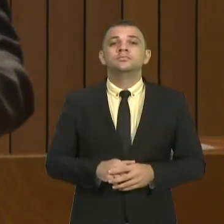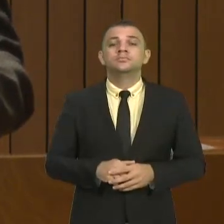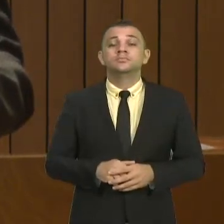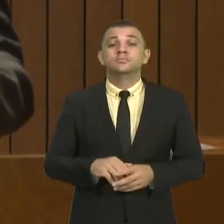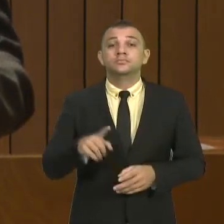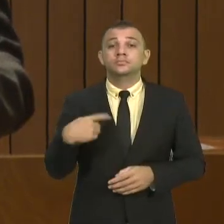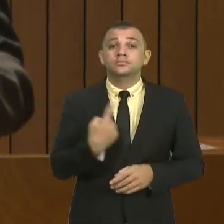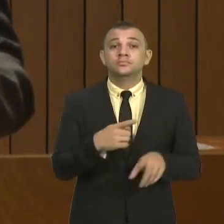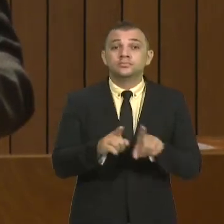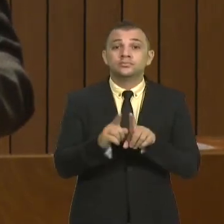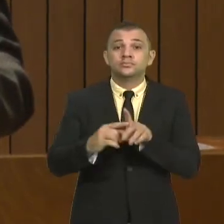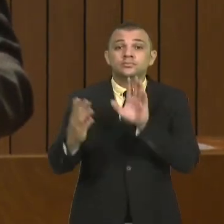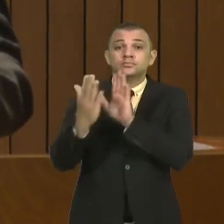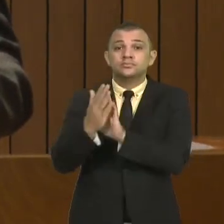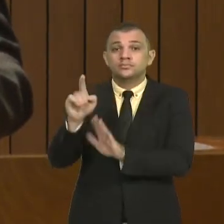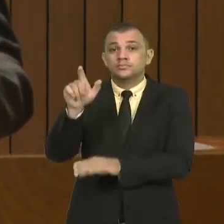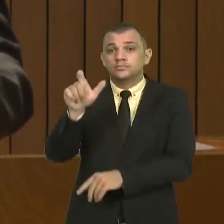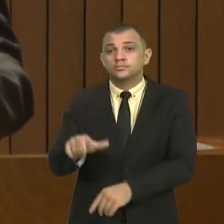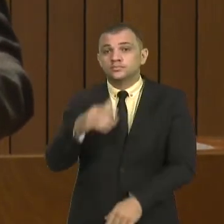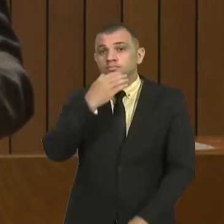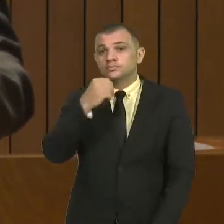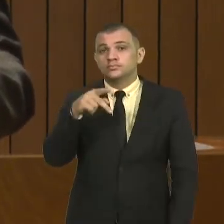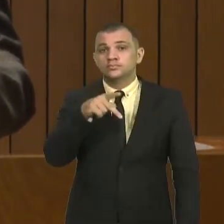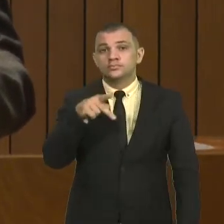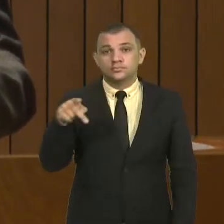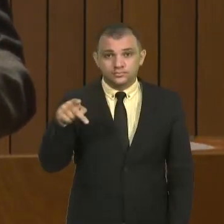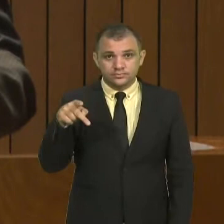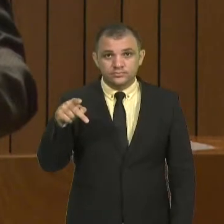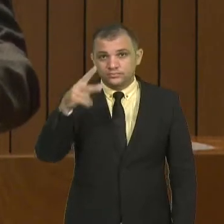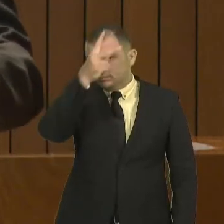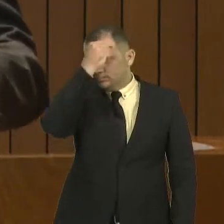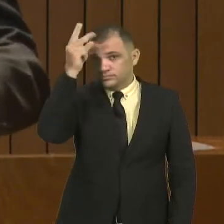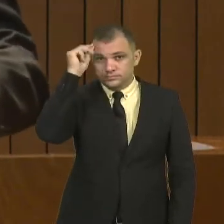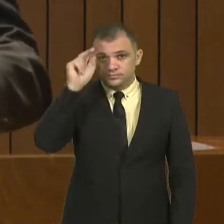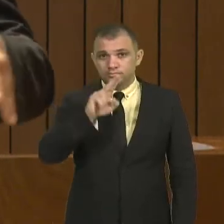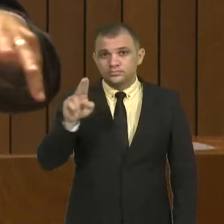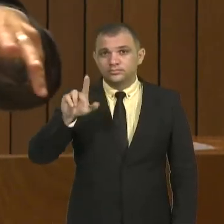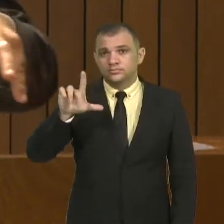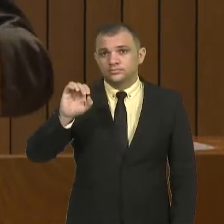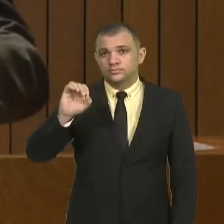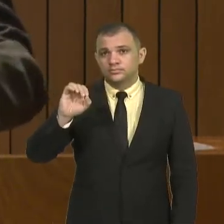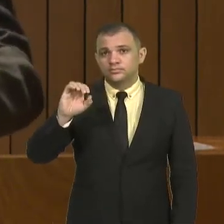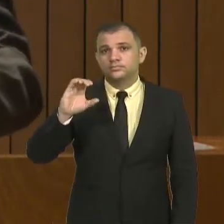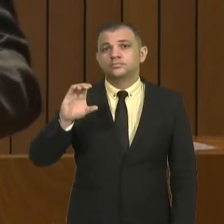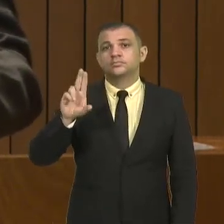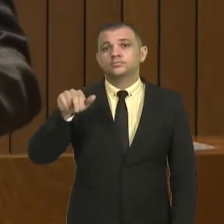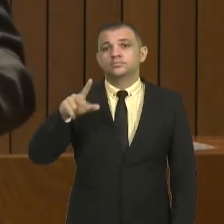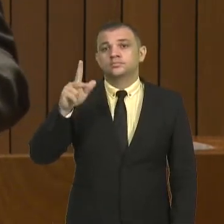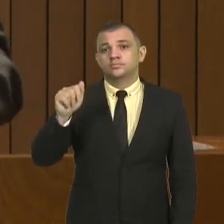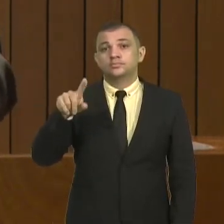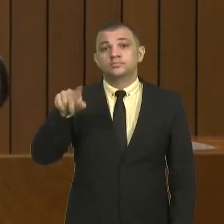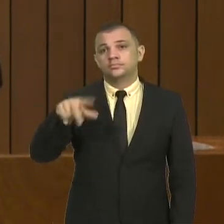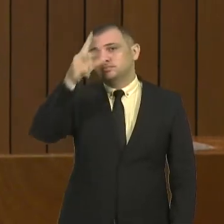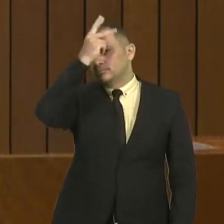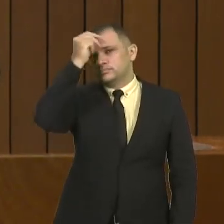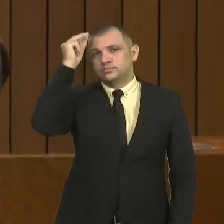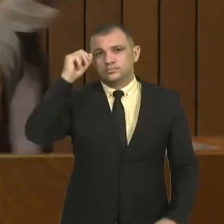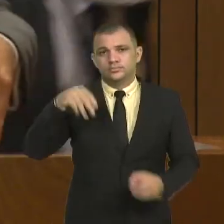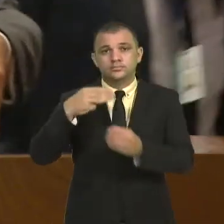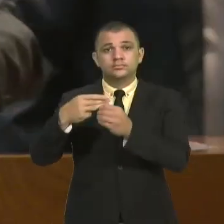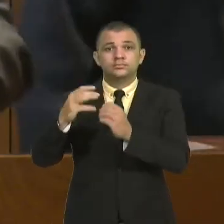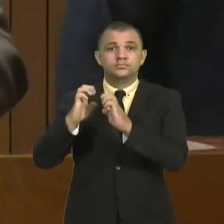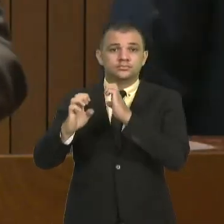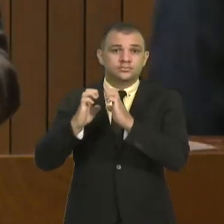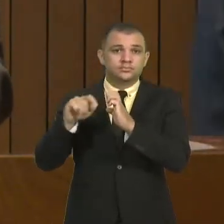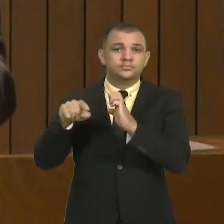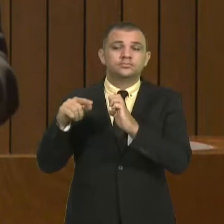com o prefeito Léo Cunha, prefeito de Estreito, cidade importante na nossa região, fronteiriça ali com Tocantins, e o prefeito